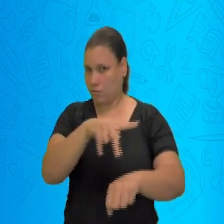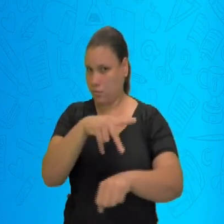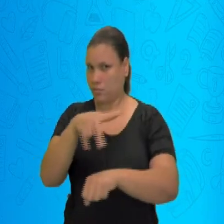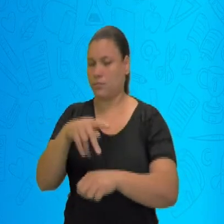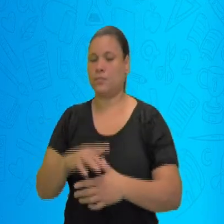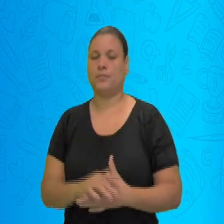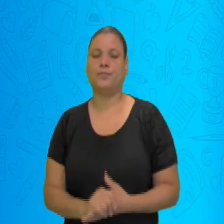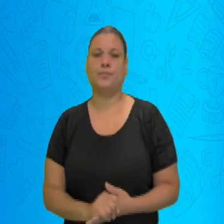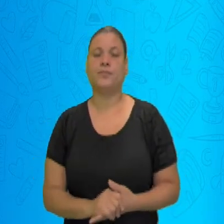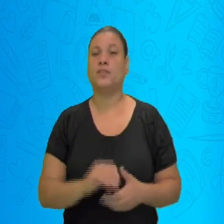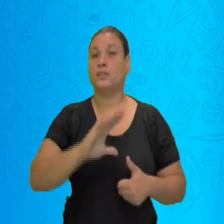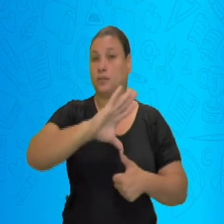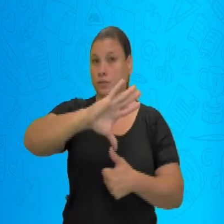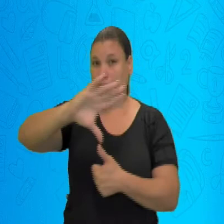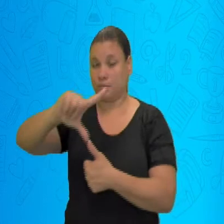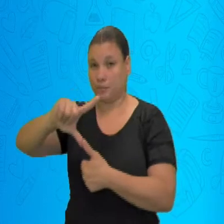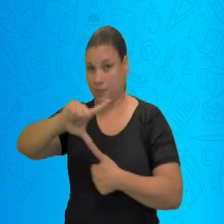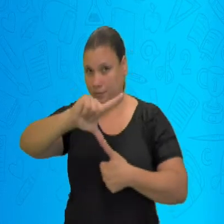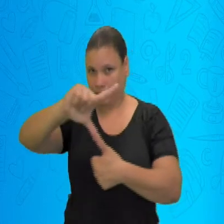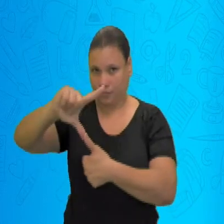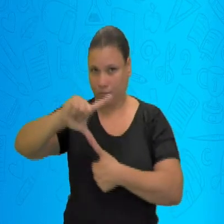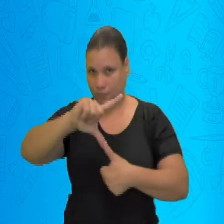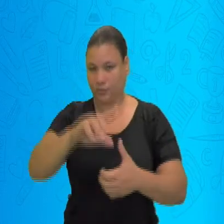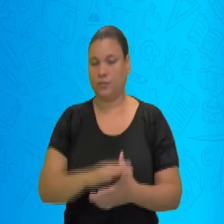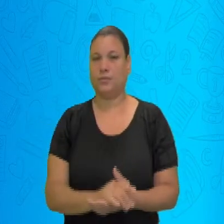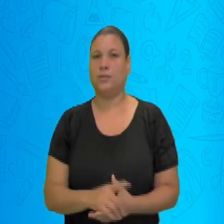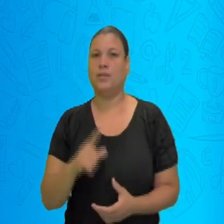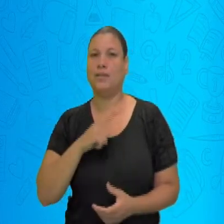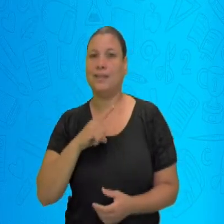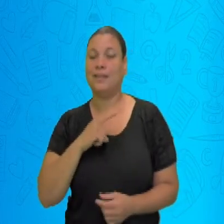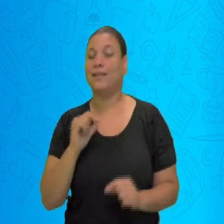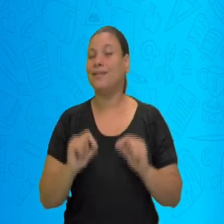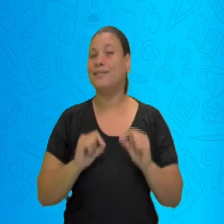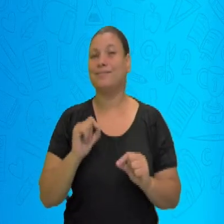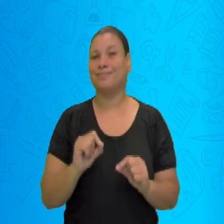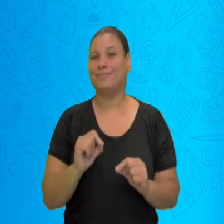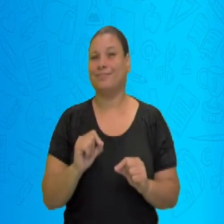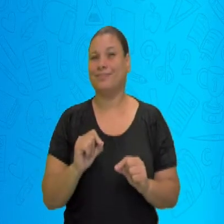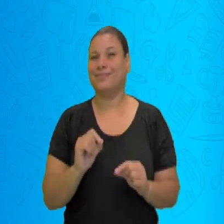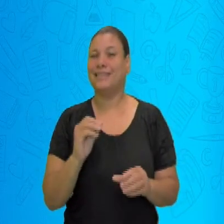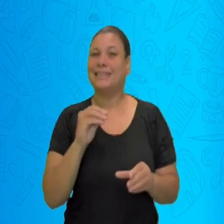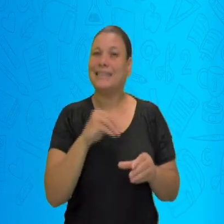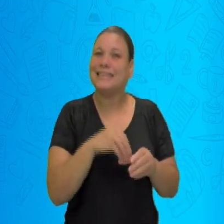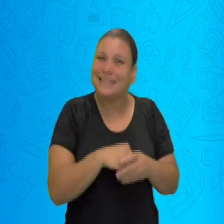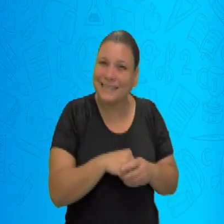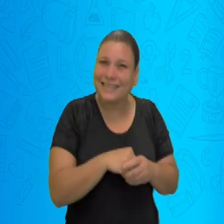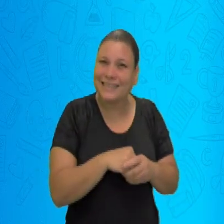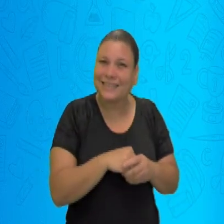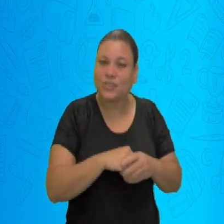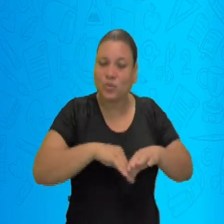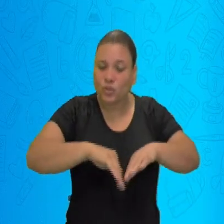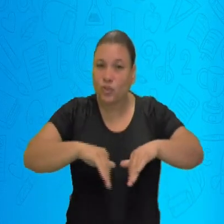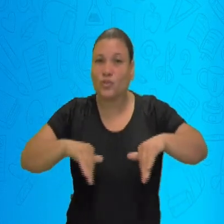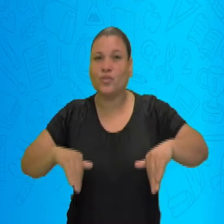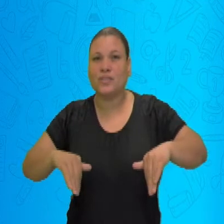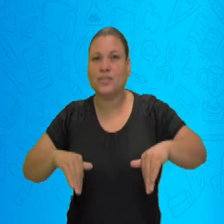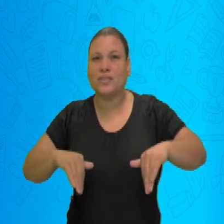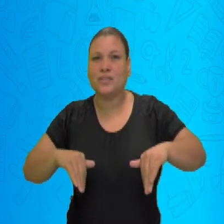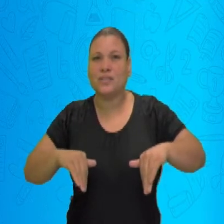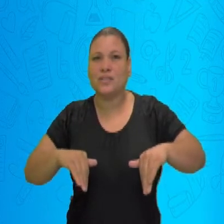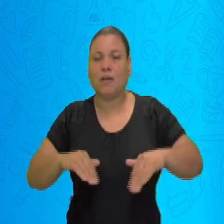que vai além da questão física ou da questão